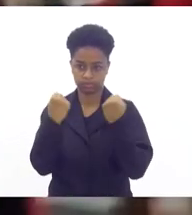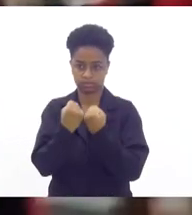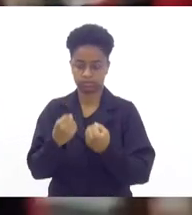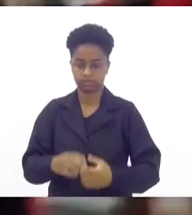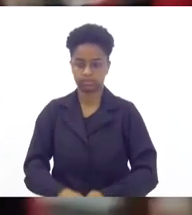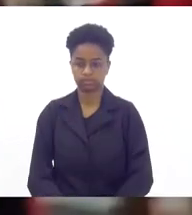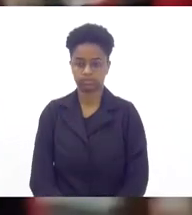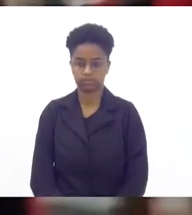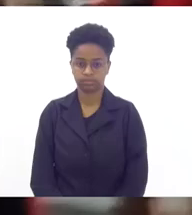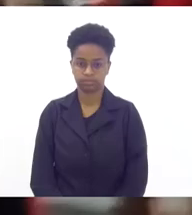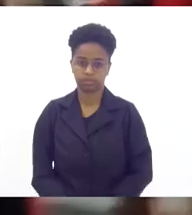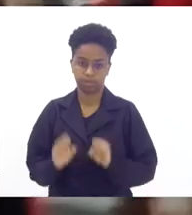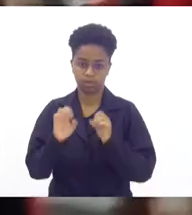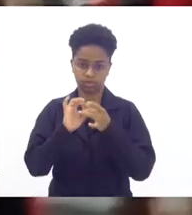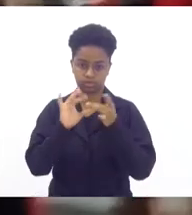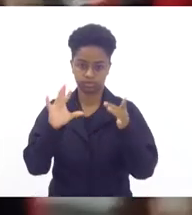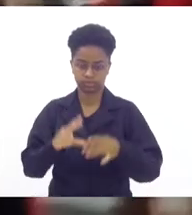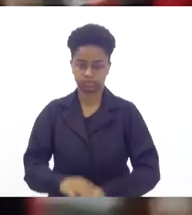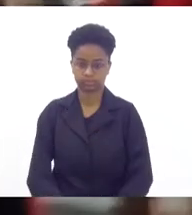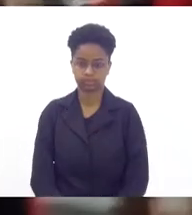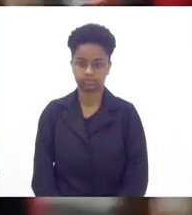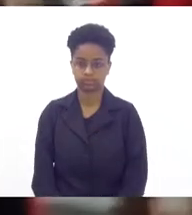por favor